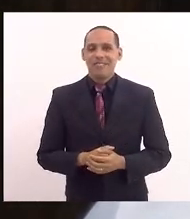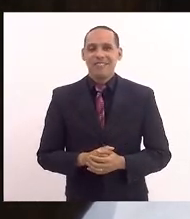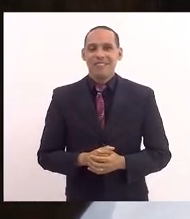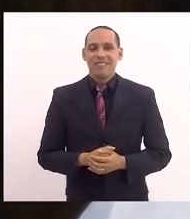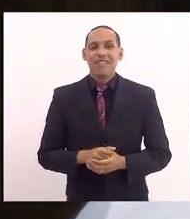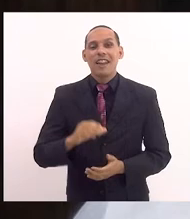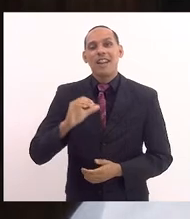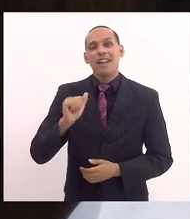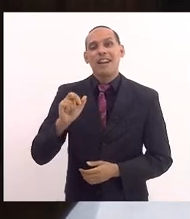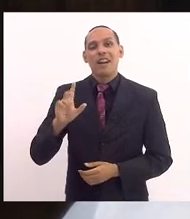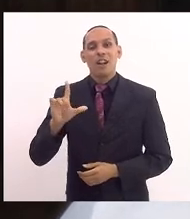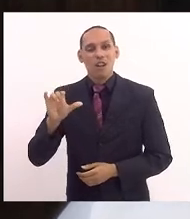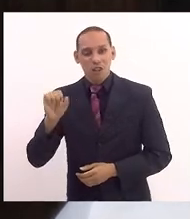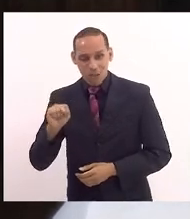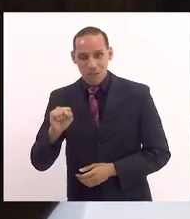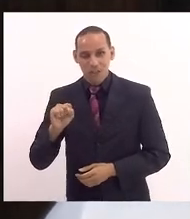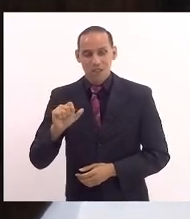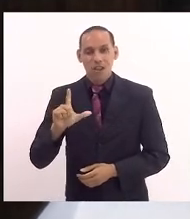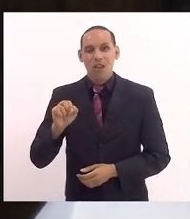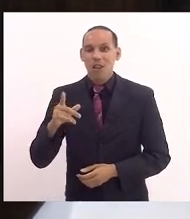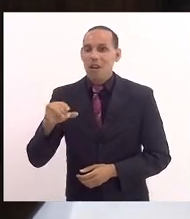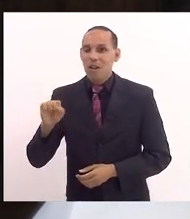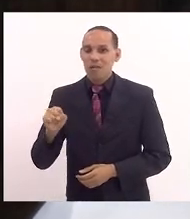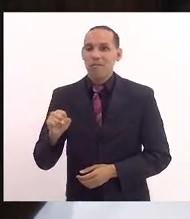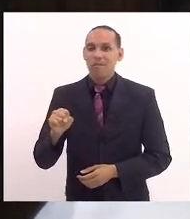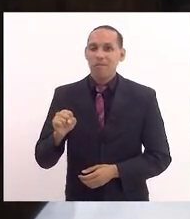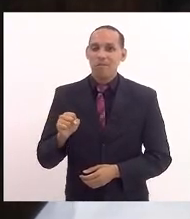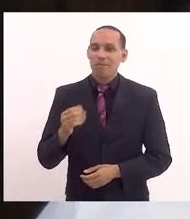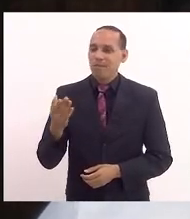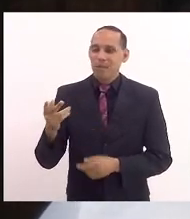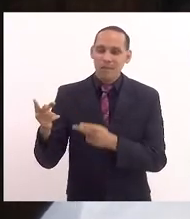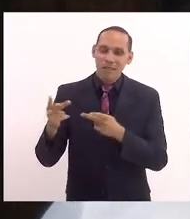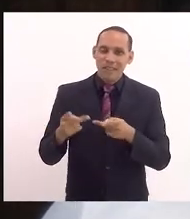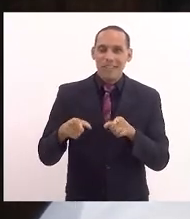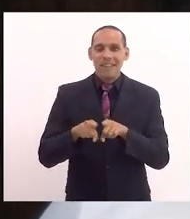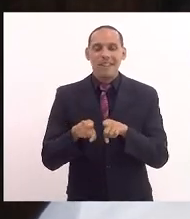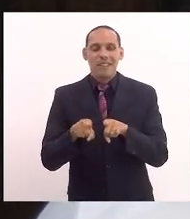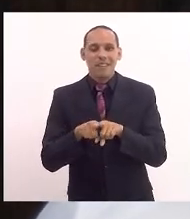Carlos Lopes, Carlinhos, foi lá me visitar.